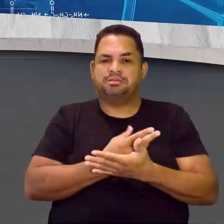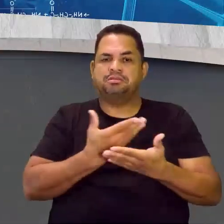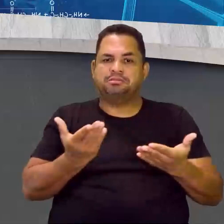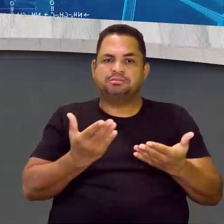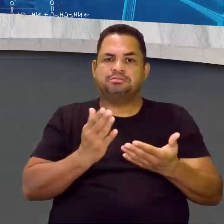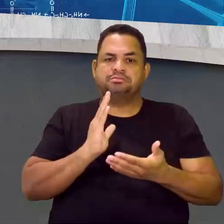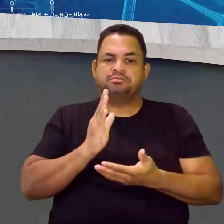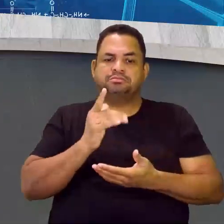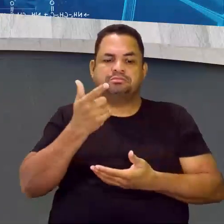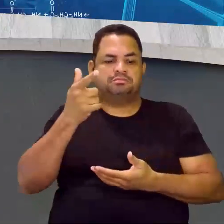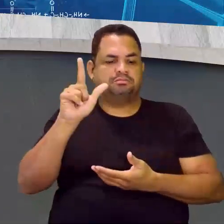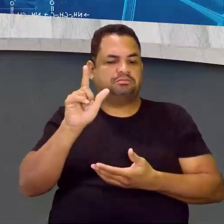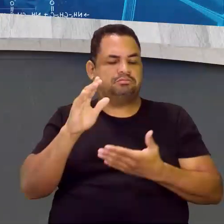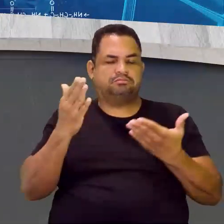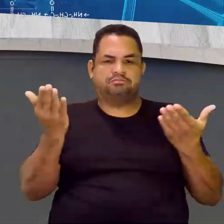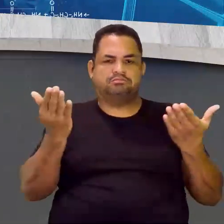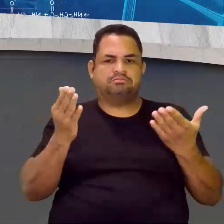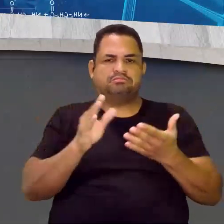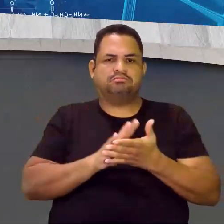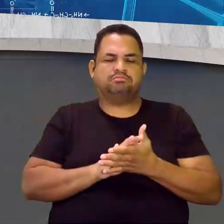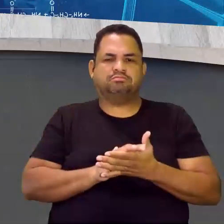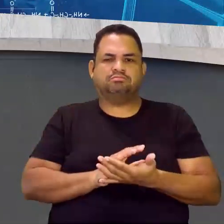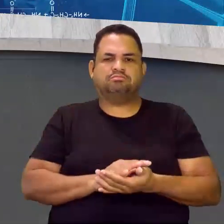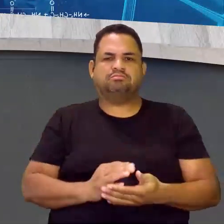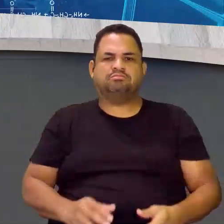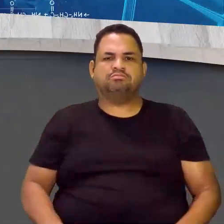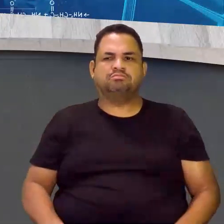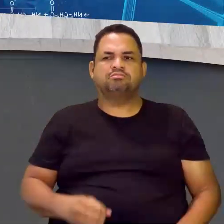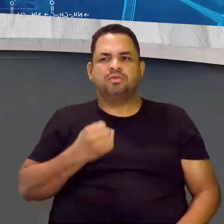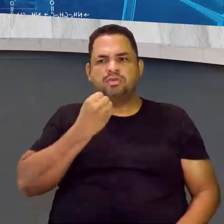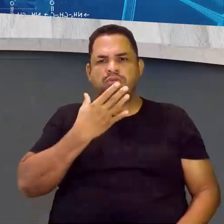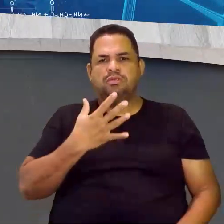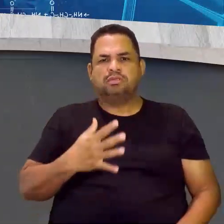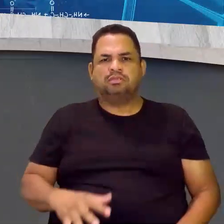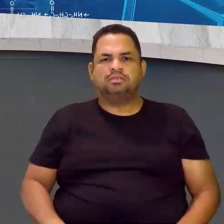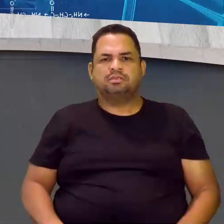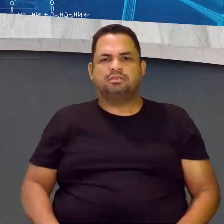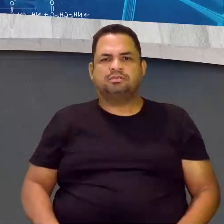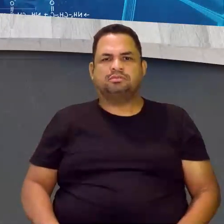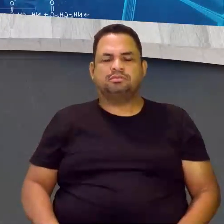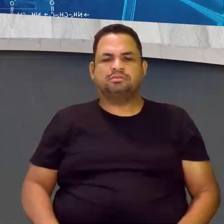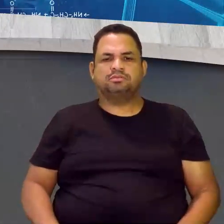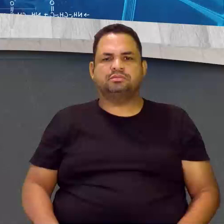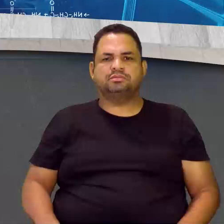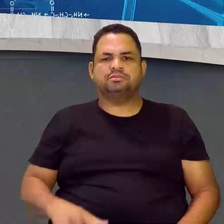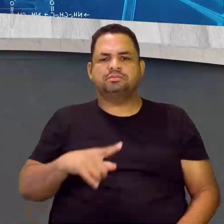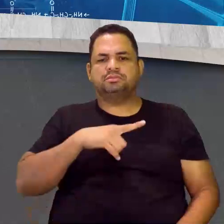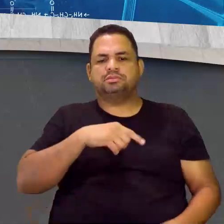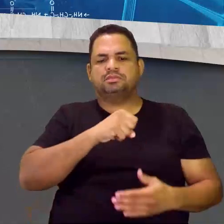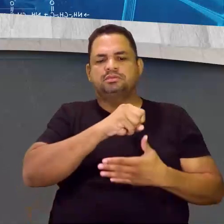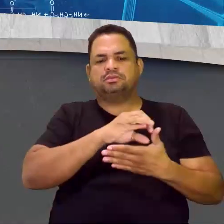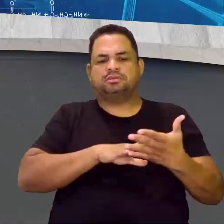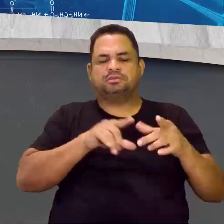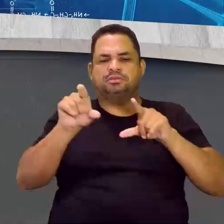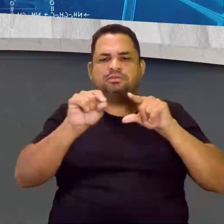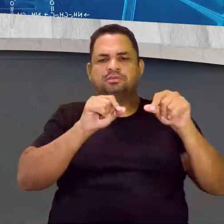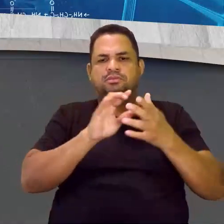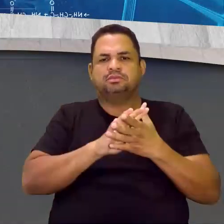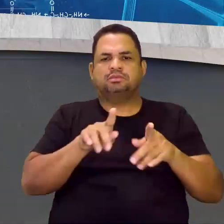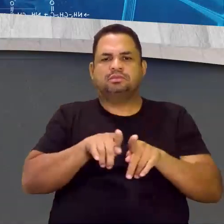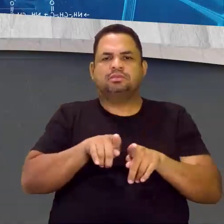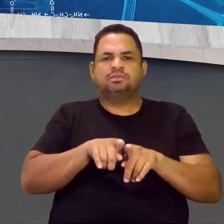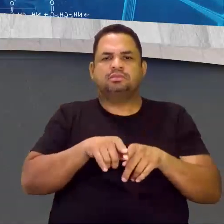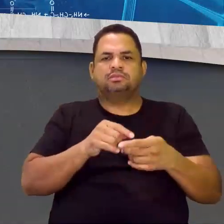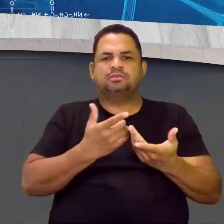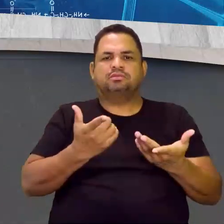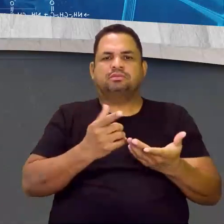era, você já não considera-se mais acertada aquela questão, tá bom? E aí nós temos questões de múltipla escolha e temos